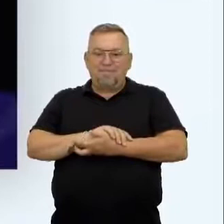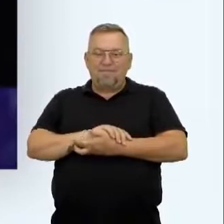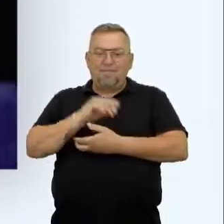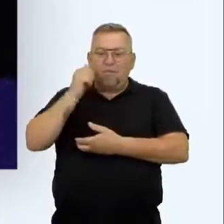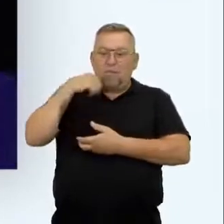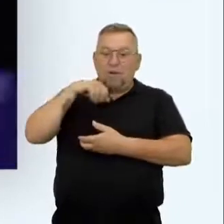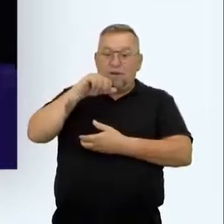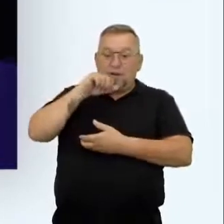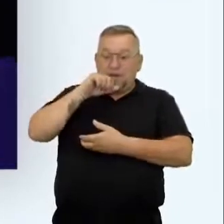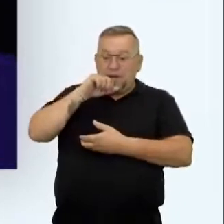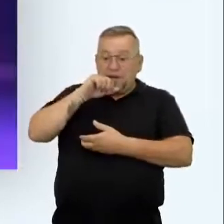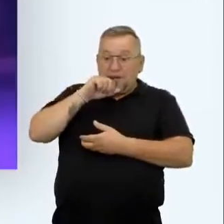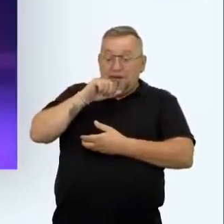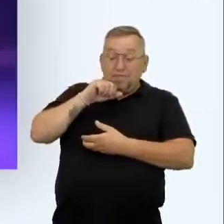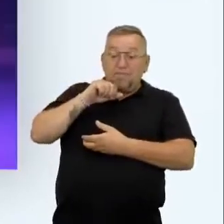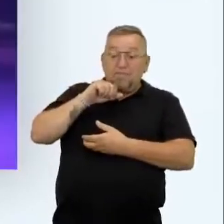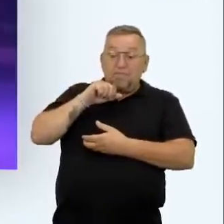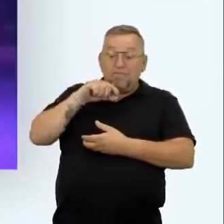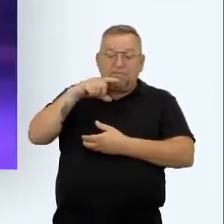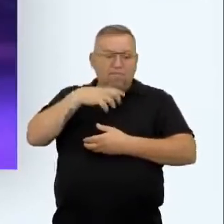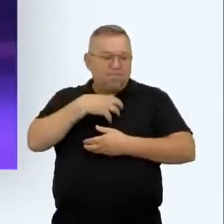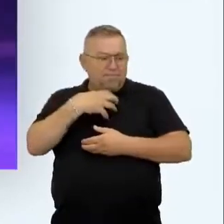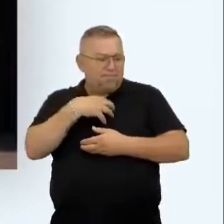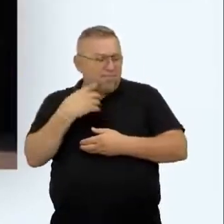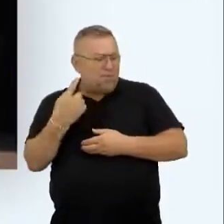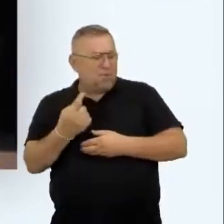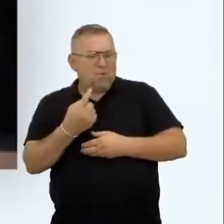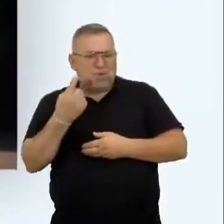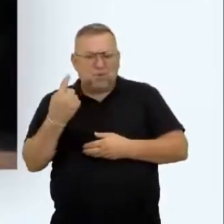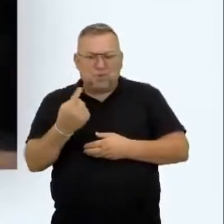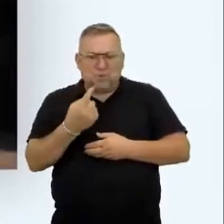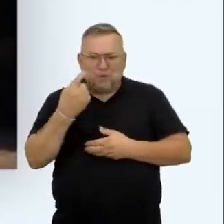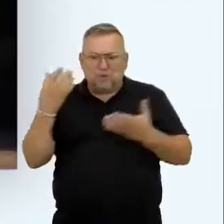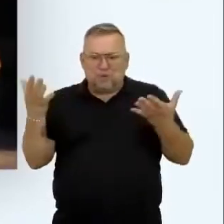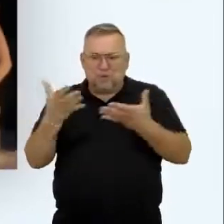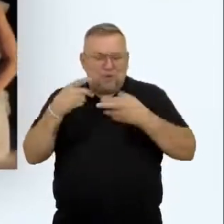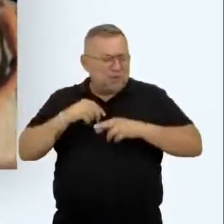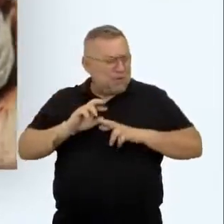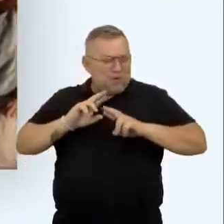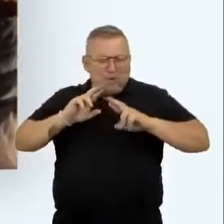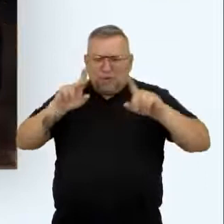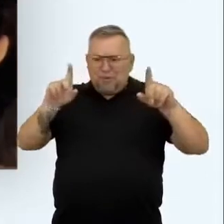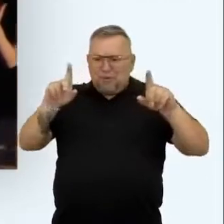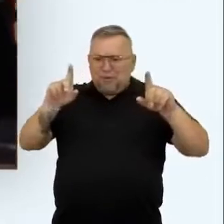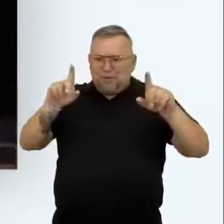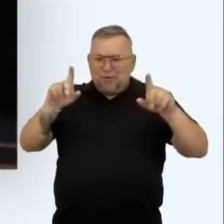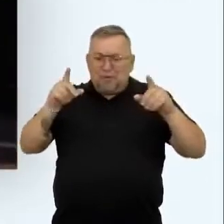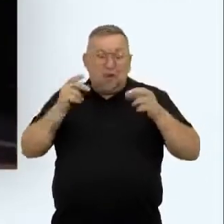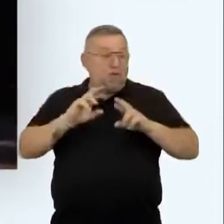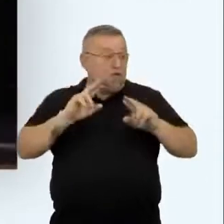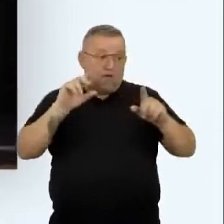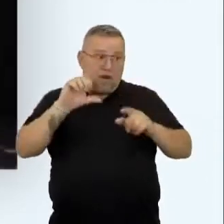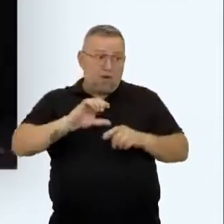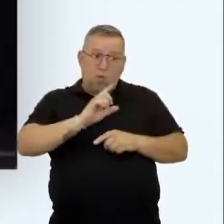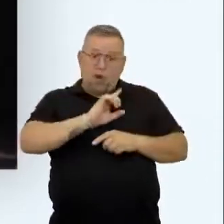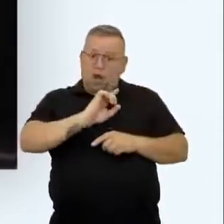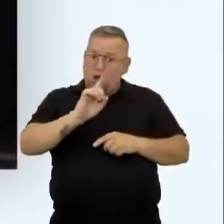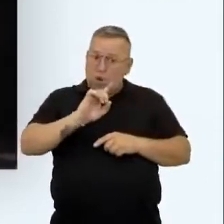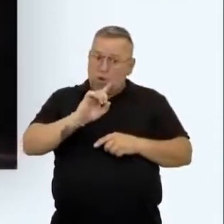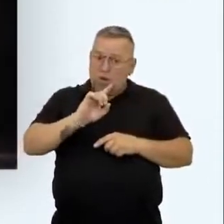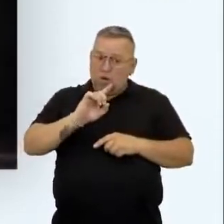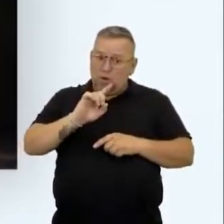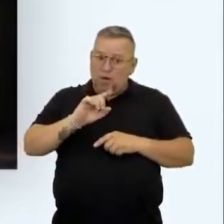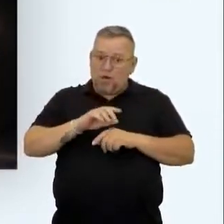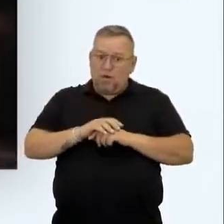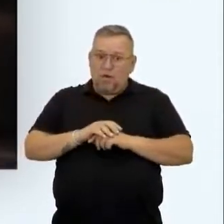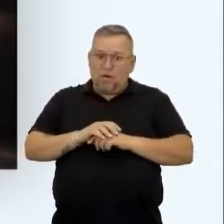Mãe, tô me sentindo tão sozinho. Agora tá tudo tão diferente. Diferente não é ruim, não é